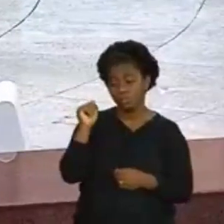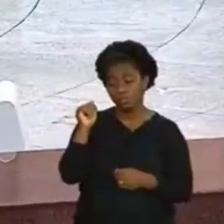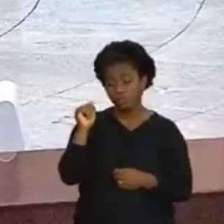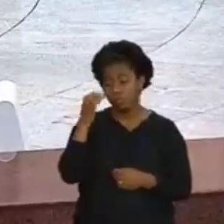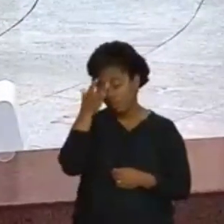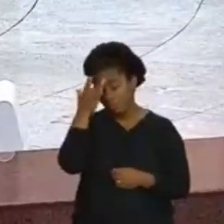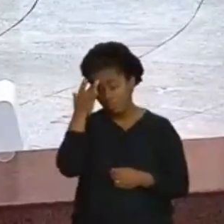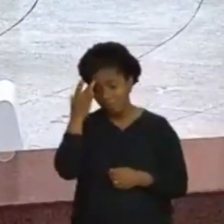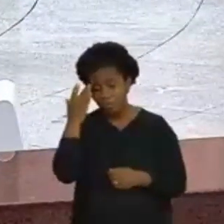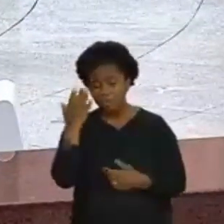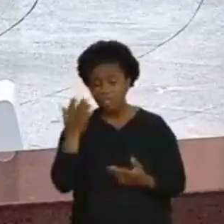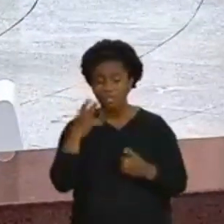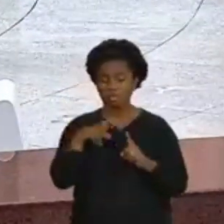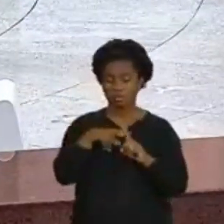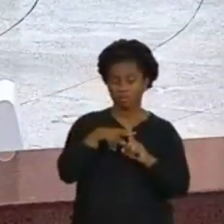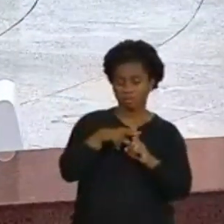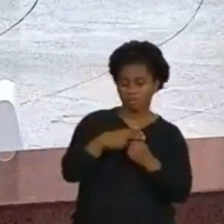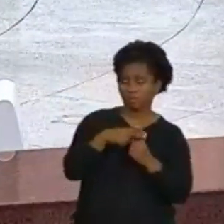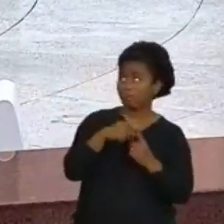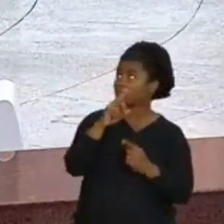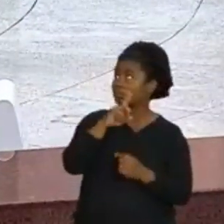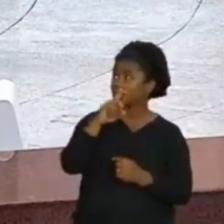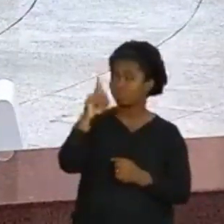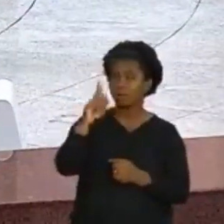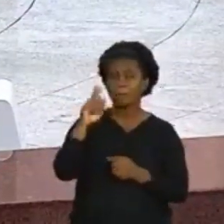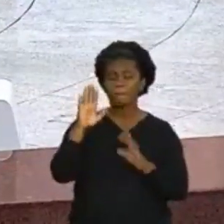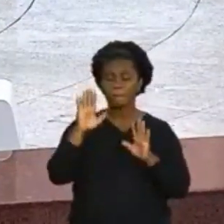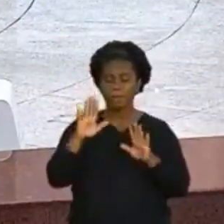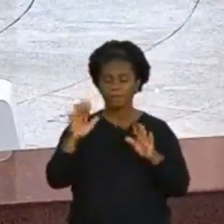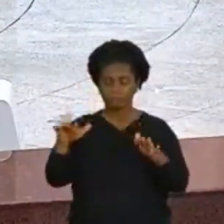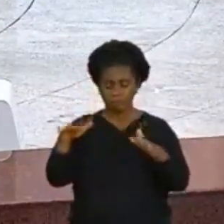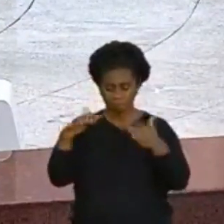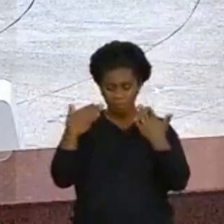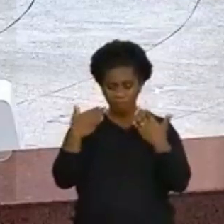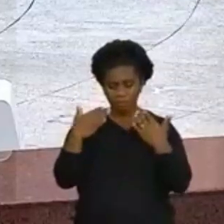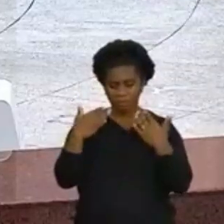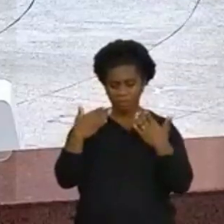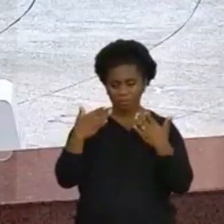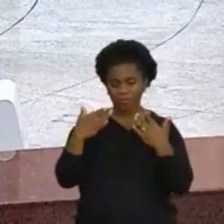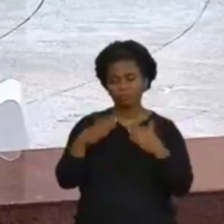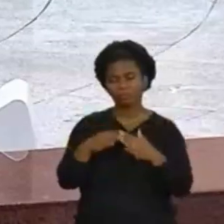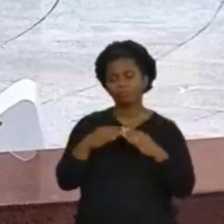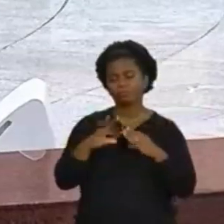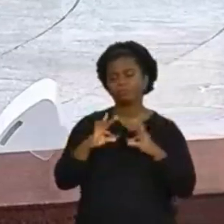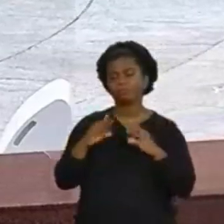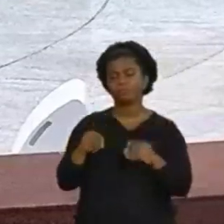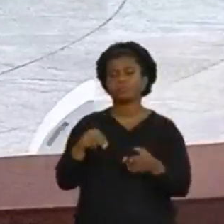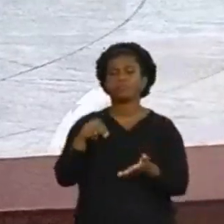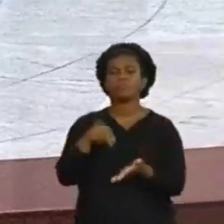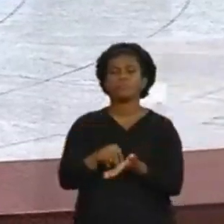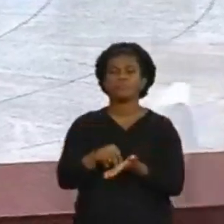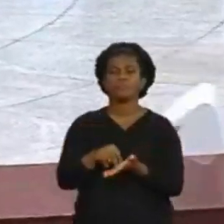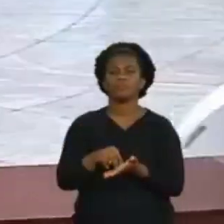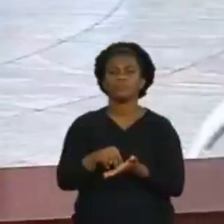quem quer se consertar com Deus. Mas olha para mim, por favor, todo mundo em pé.